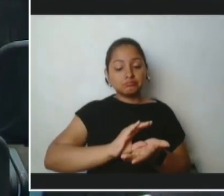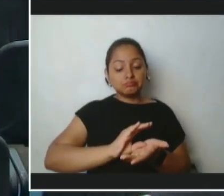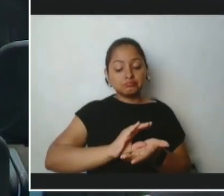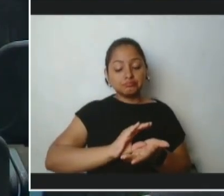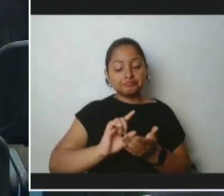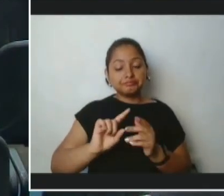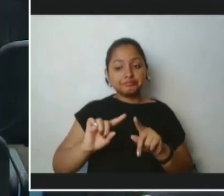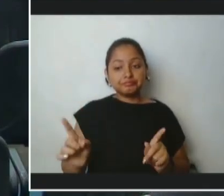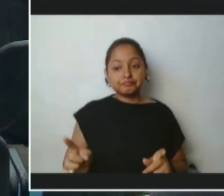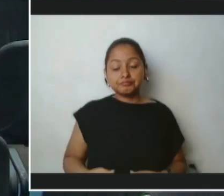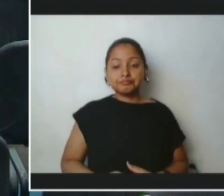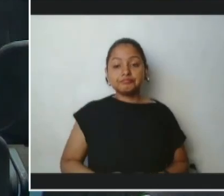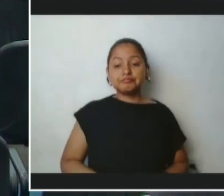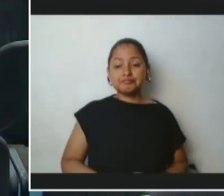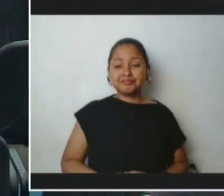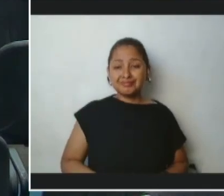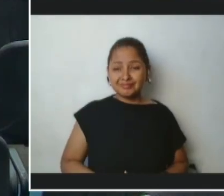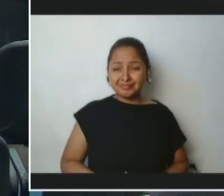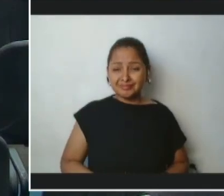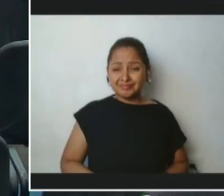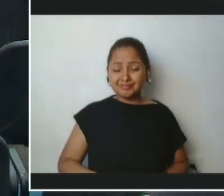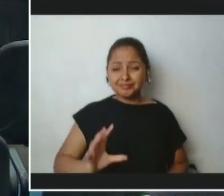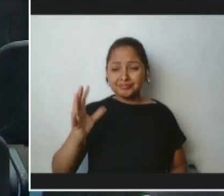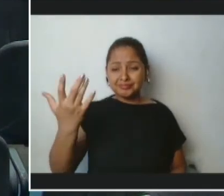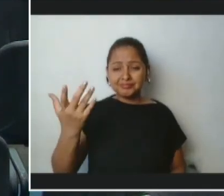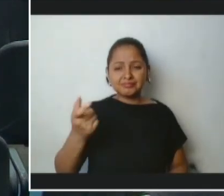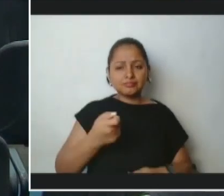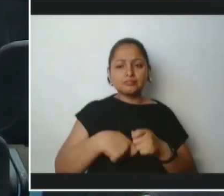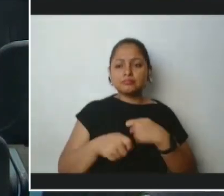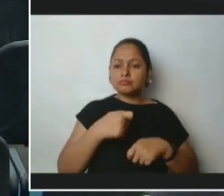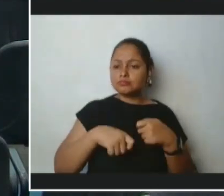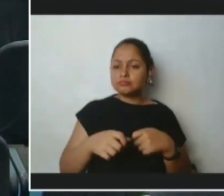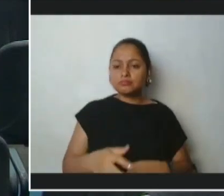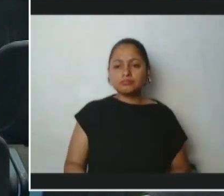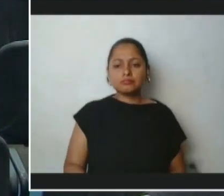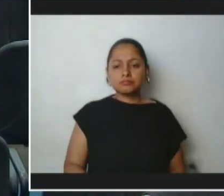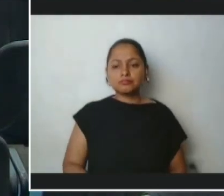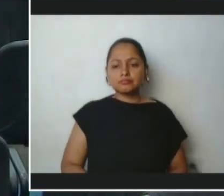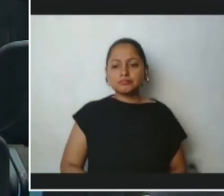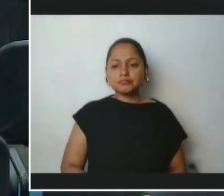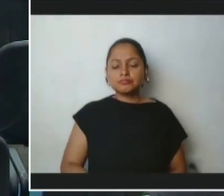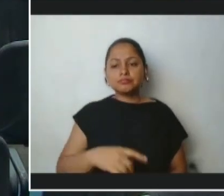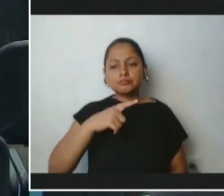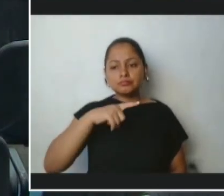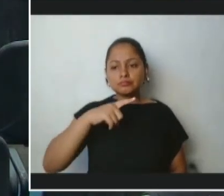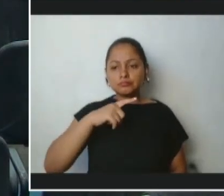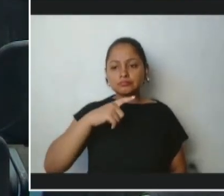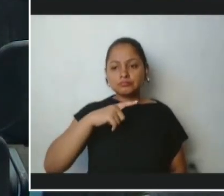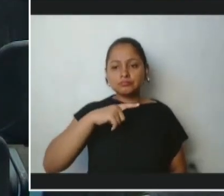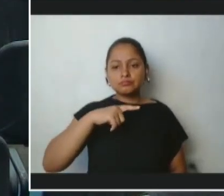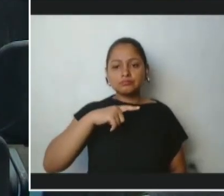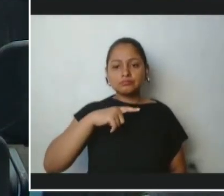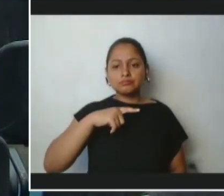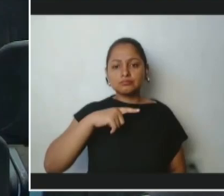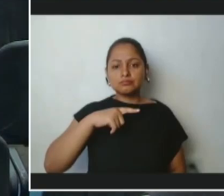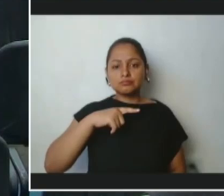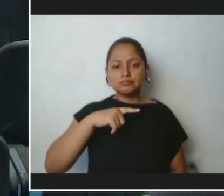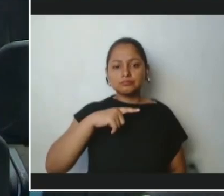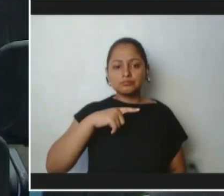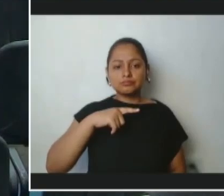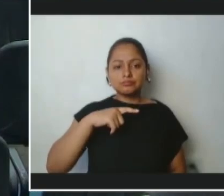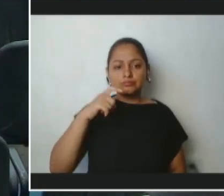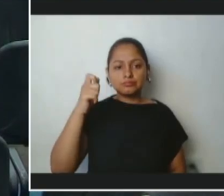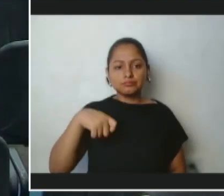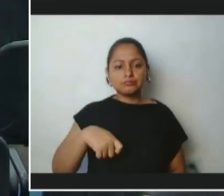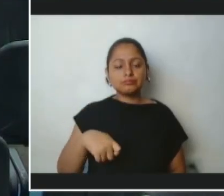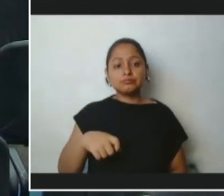a situação financeira do fundo não deixa que isso seja possível. Mas